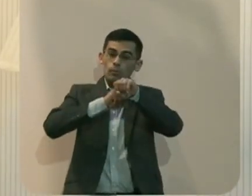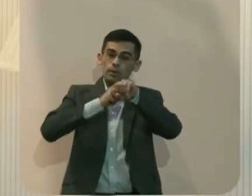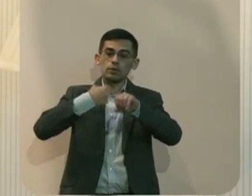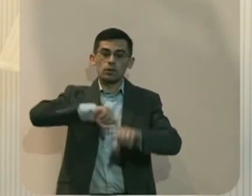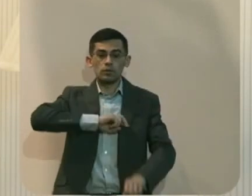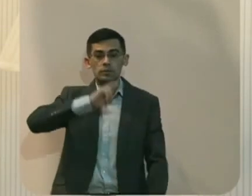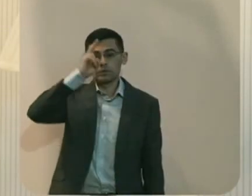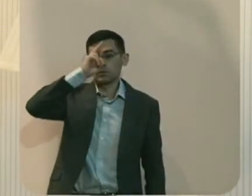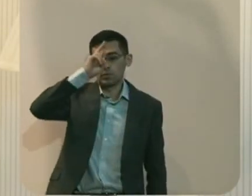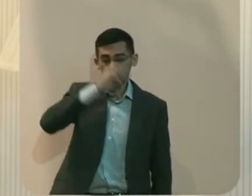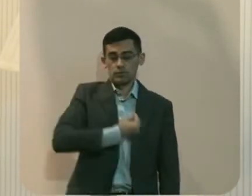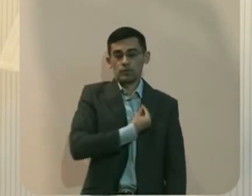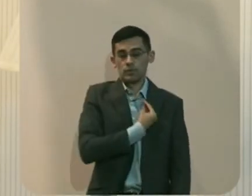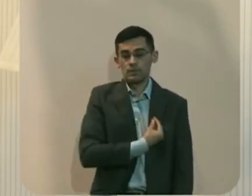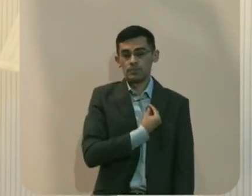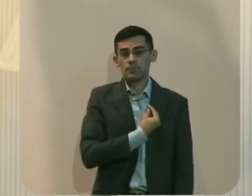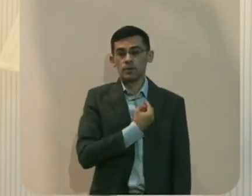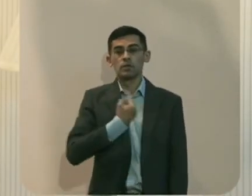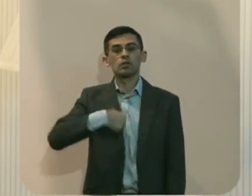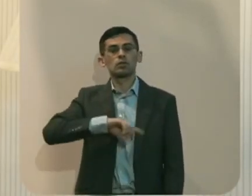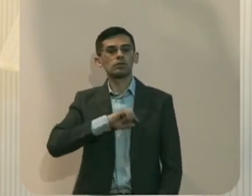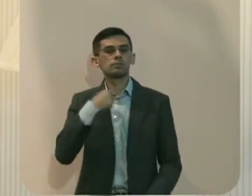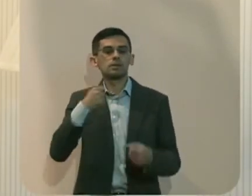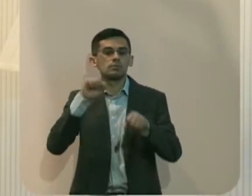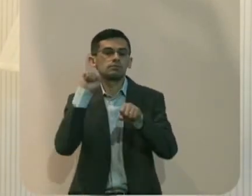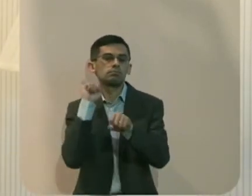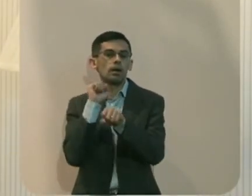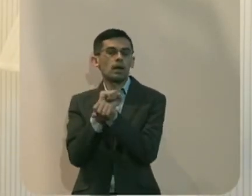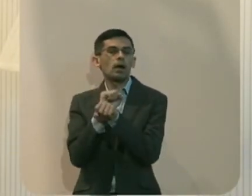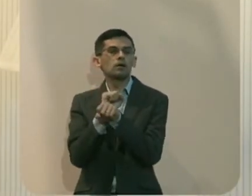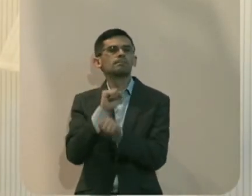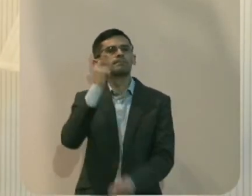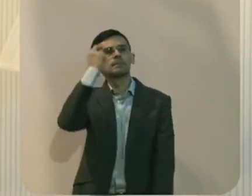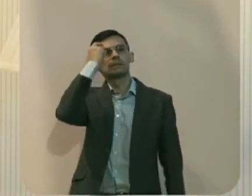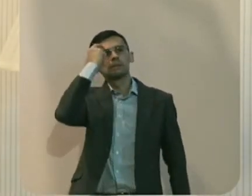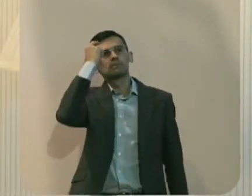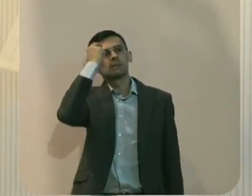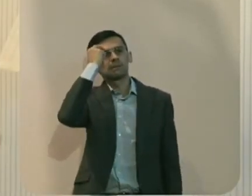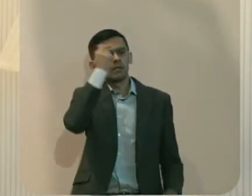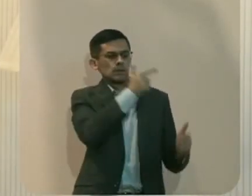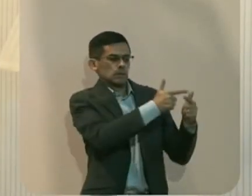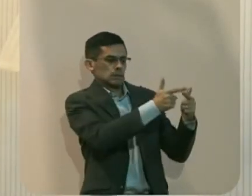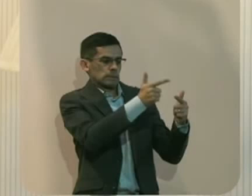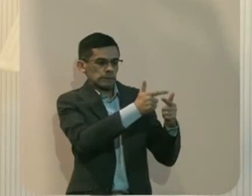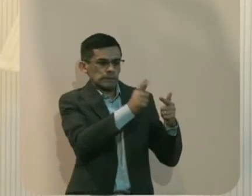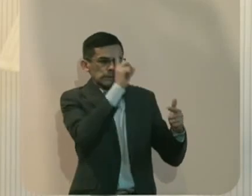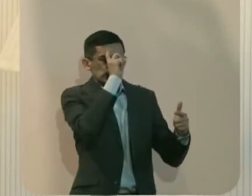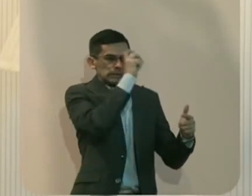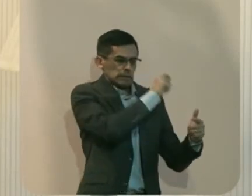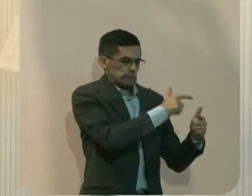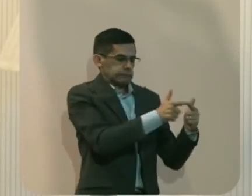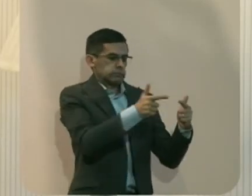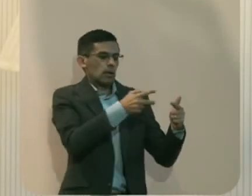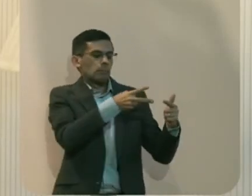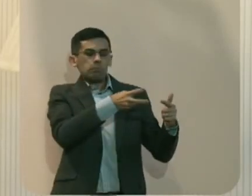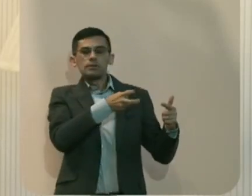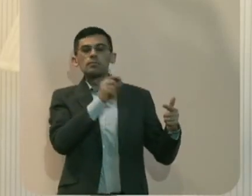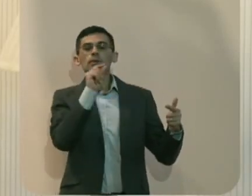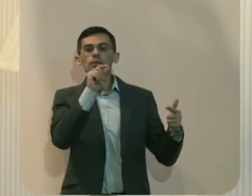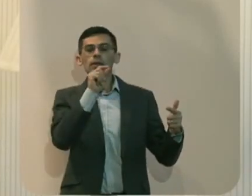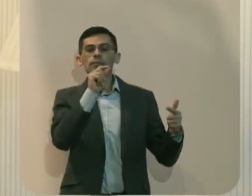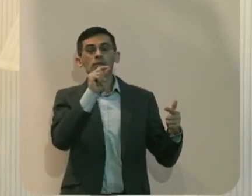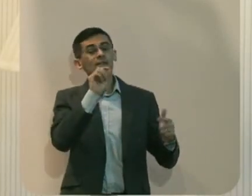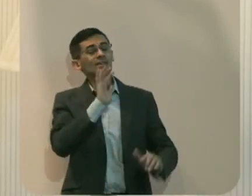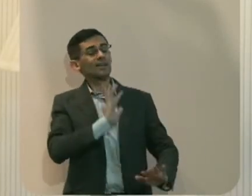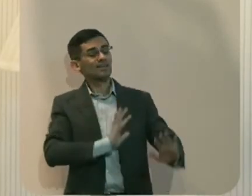nossa história que a gente tem que parar e tem que refletir diante das lutas, dos problemas, das dificuldades. E